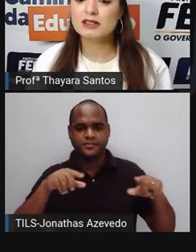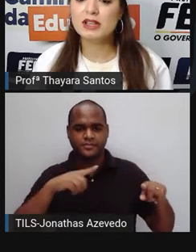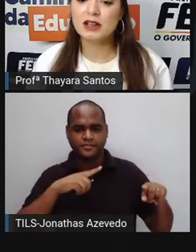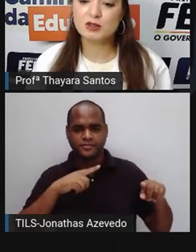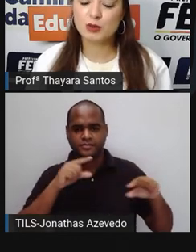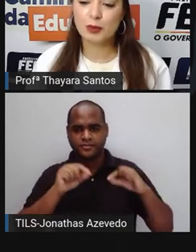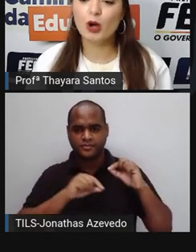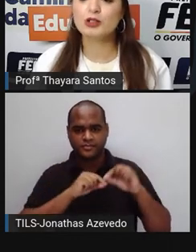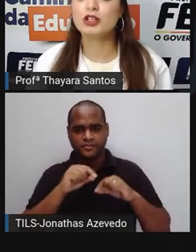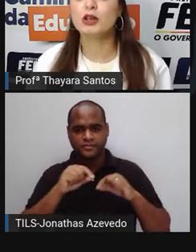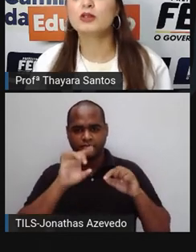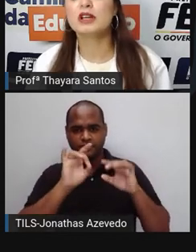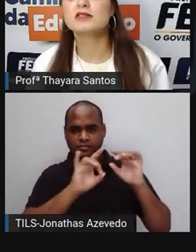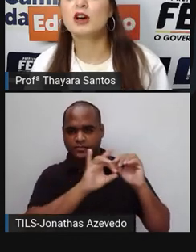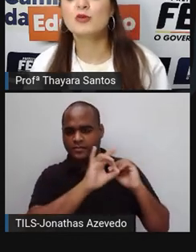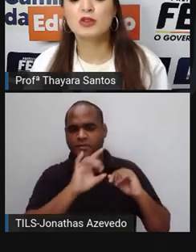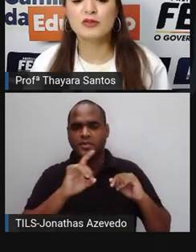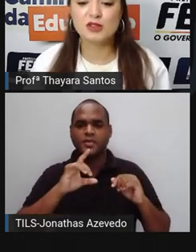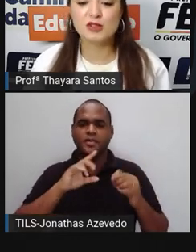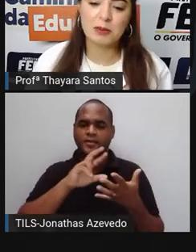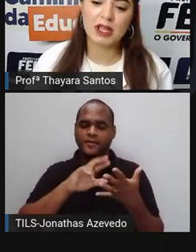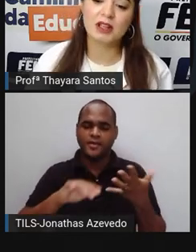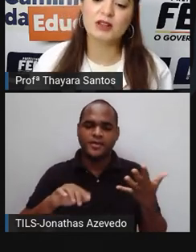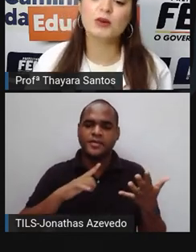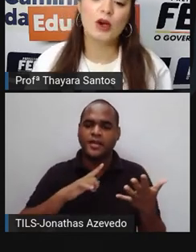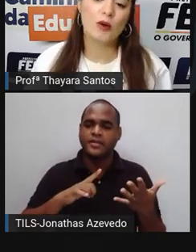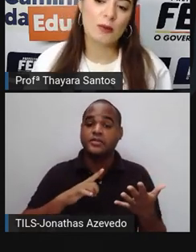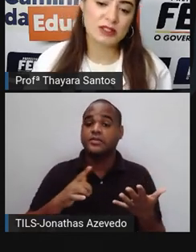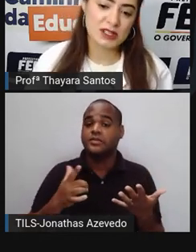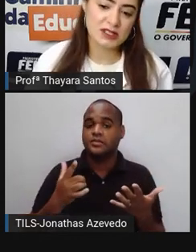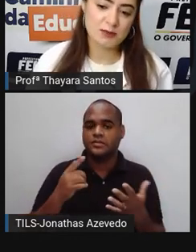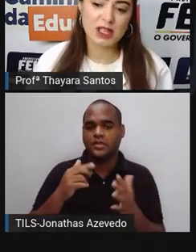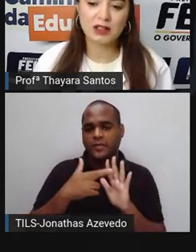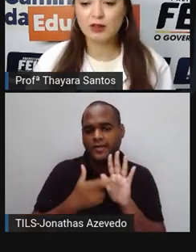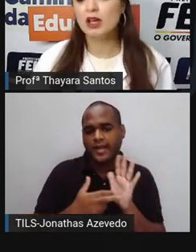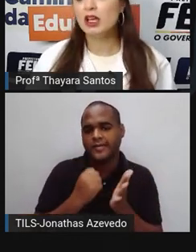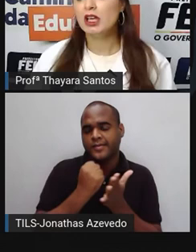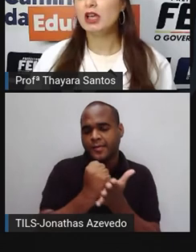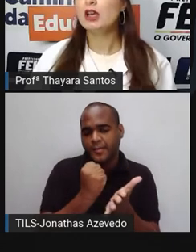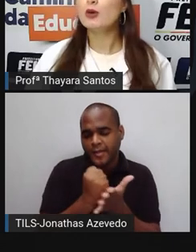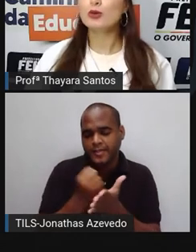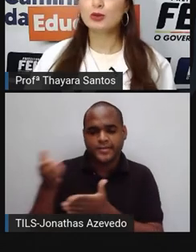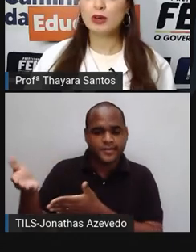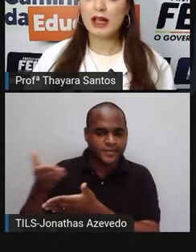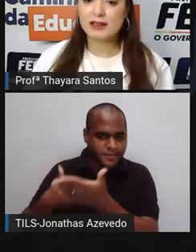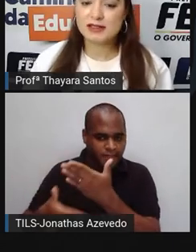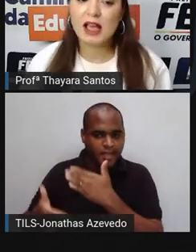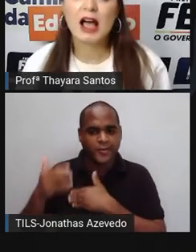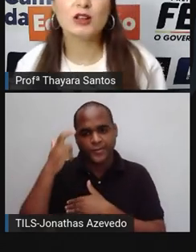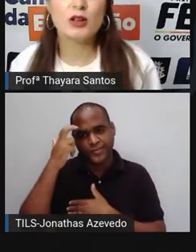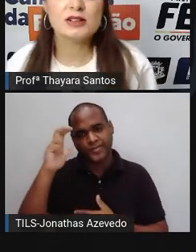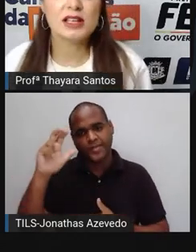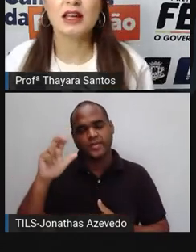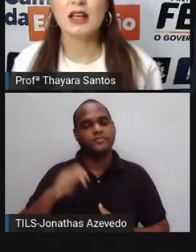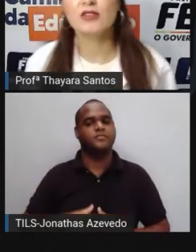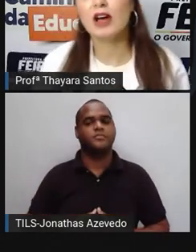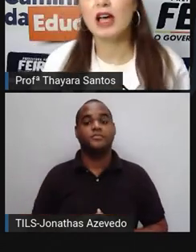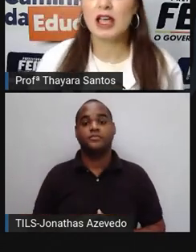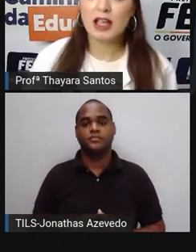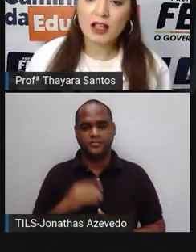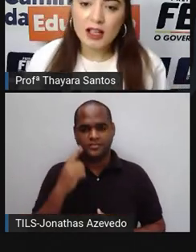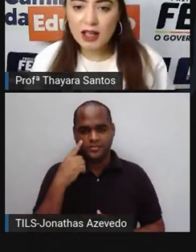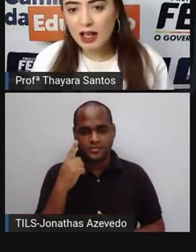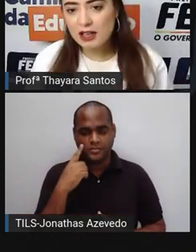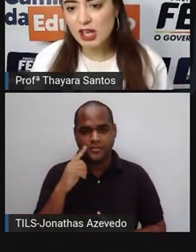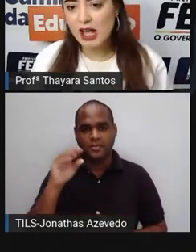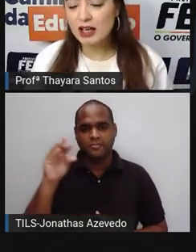categorias dele suporte regulação provisionamento ou abastecimento e culturais a nossa tarefa